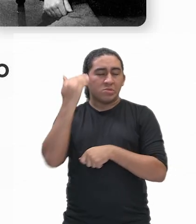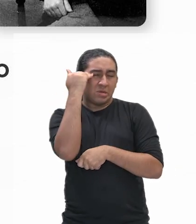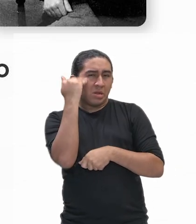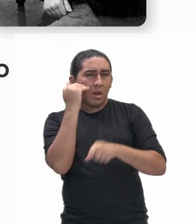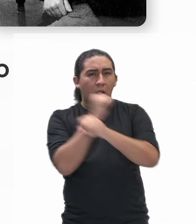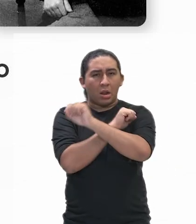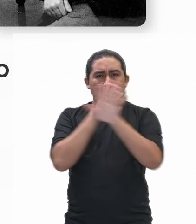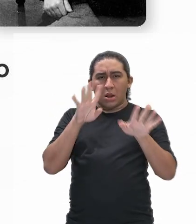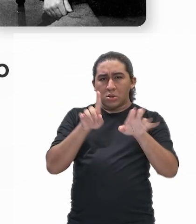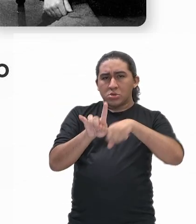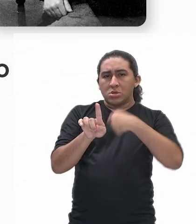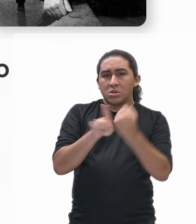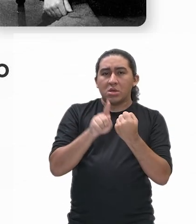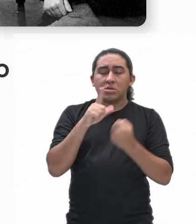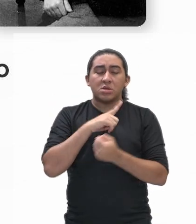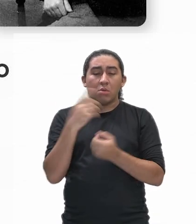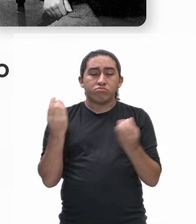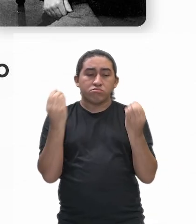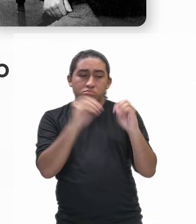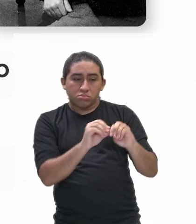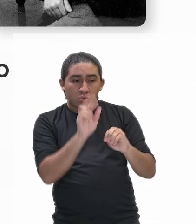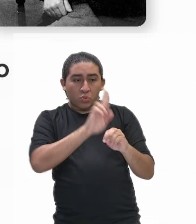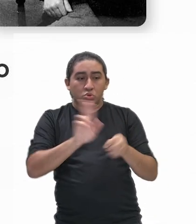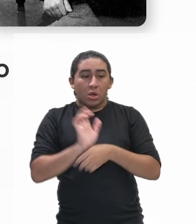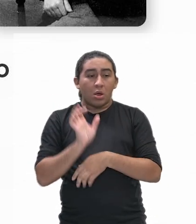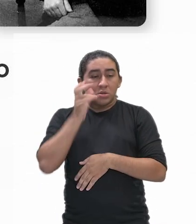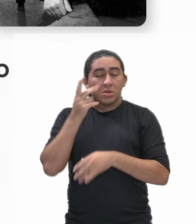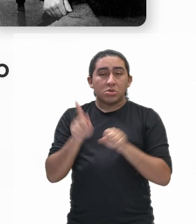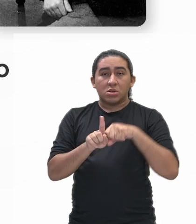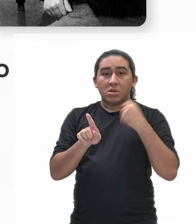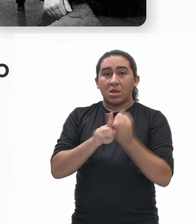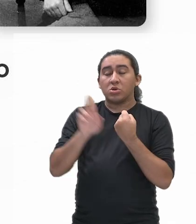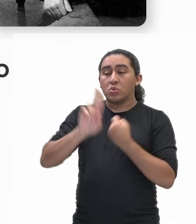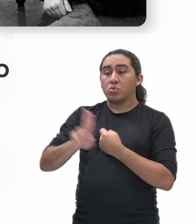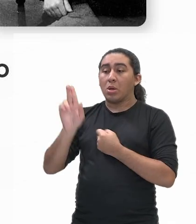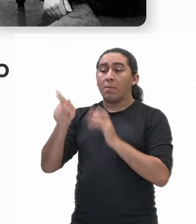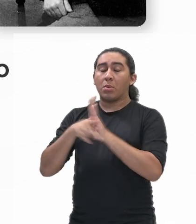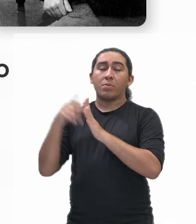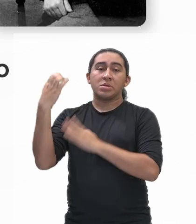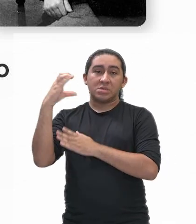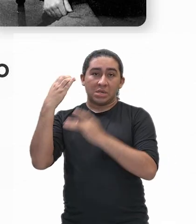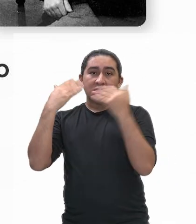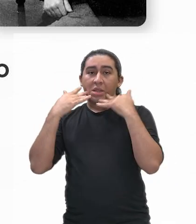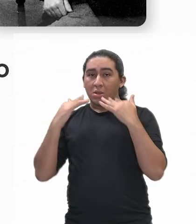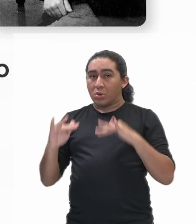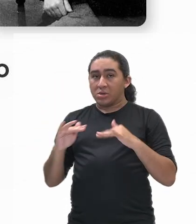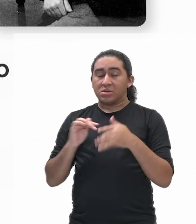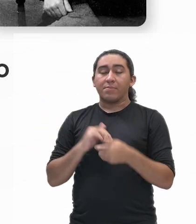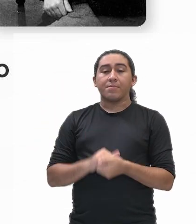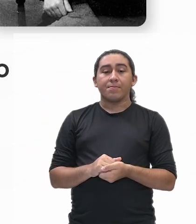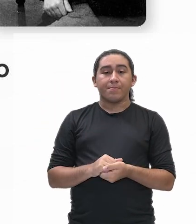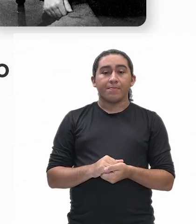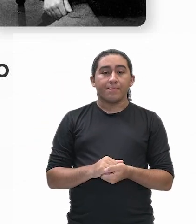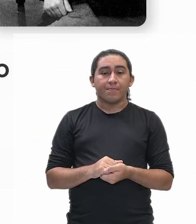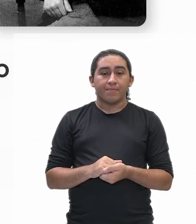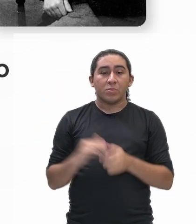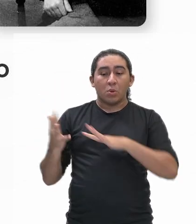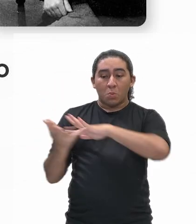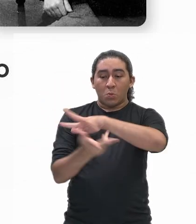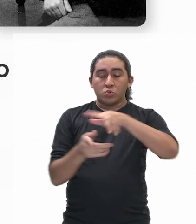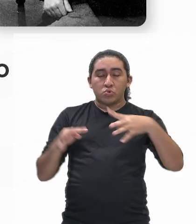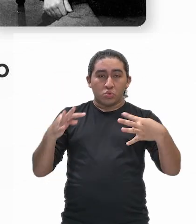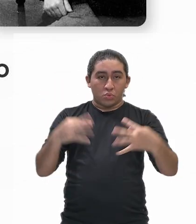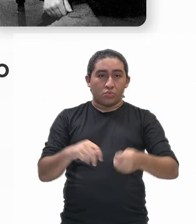a sociedade. Vão aplicar aos fenômenos da sociedade aquilo que se aplica para os fenômenos do mundo físico